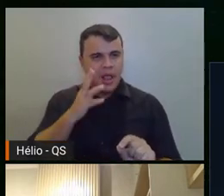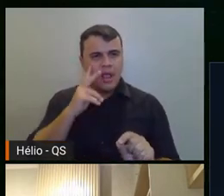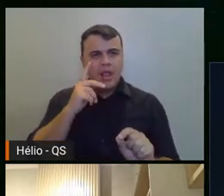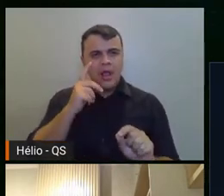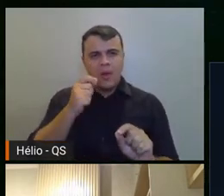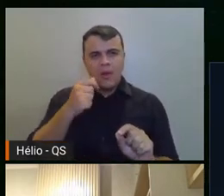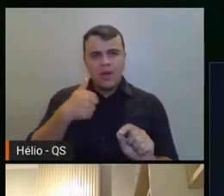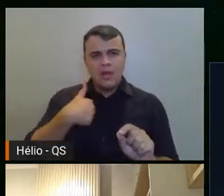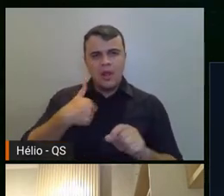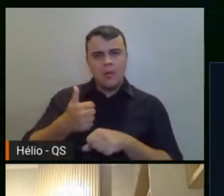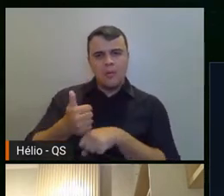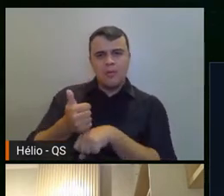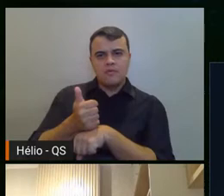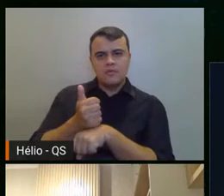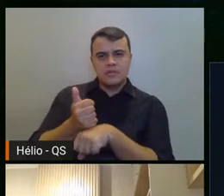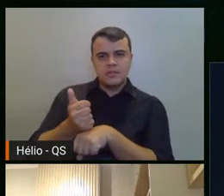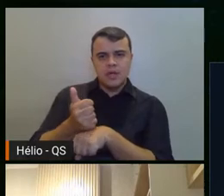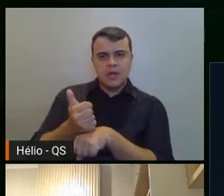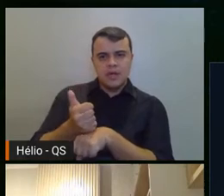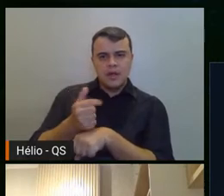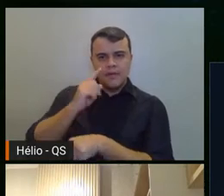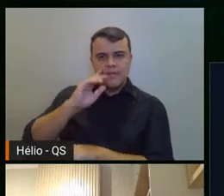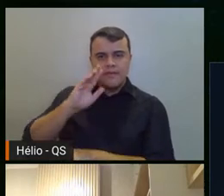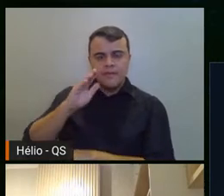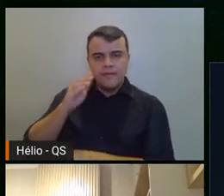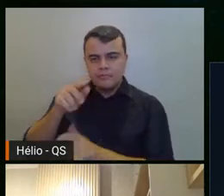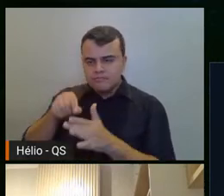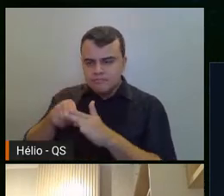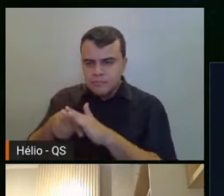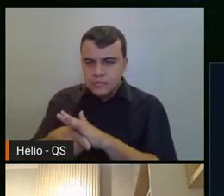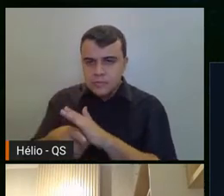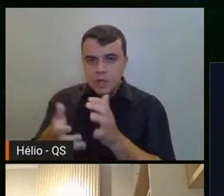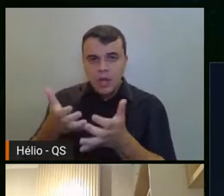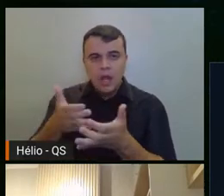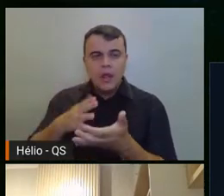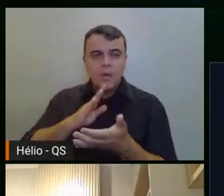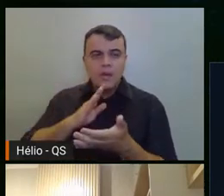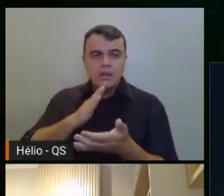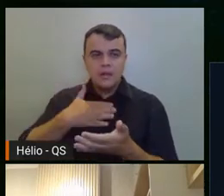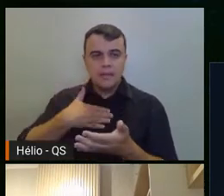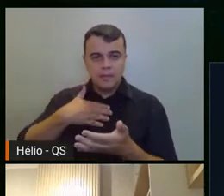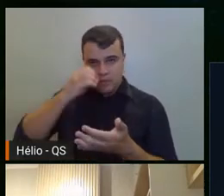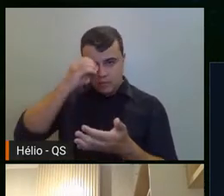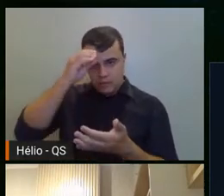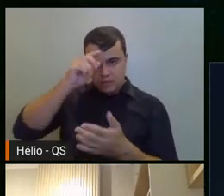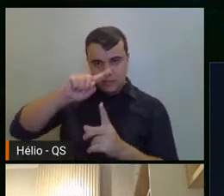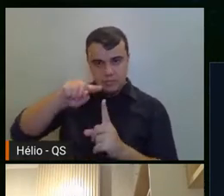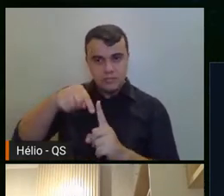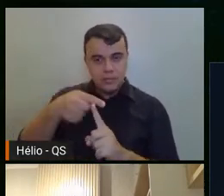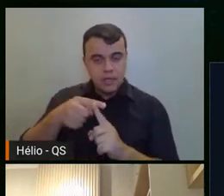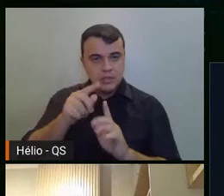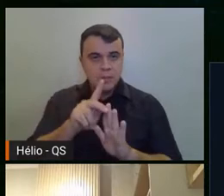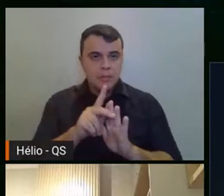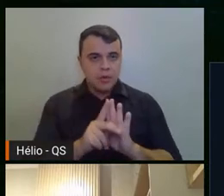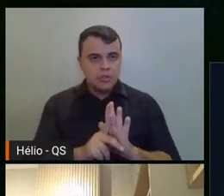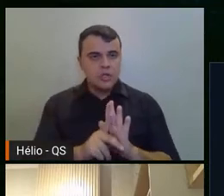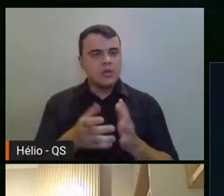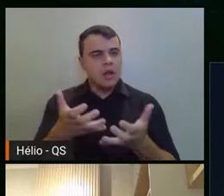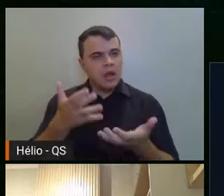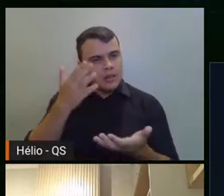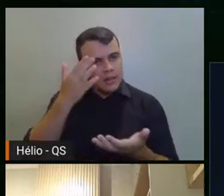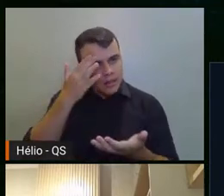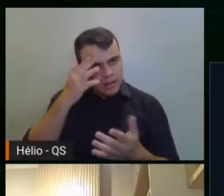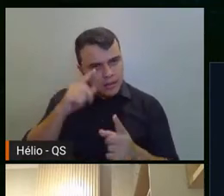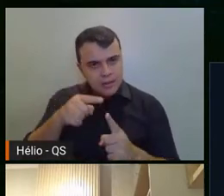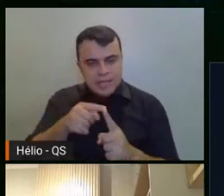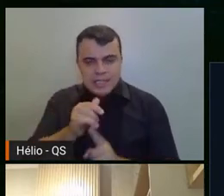eu quero me profissionalizar nisso eu quero ver isso de uma maneira mais aprofundado que ela enriquecer meu portfólio Pô ainda mais projetos querem entender ainda